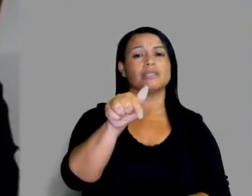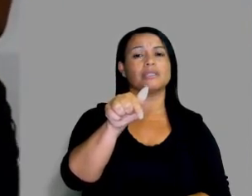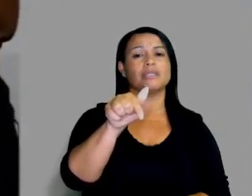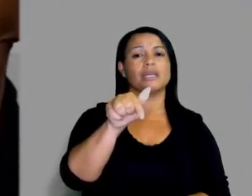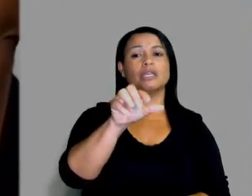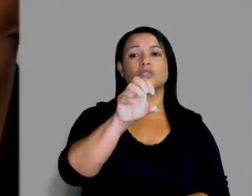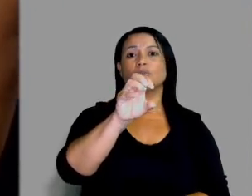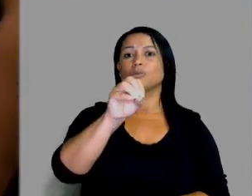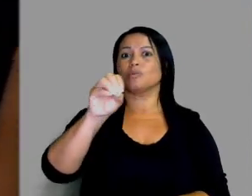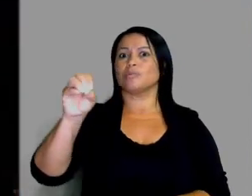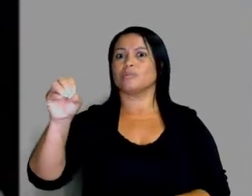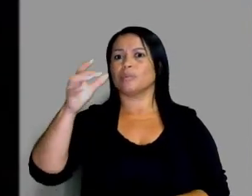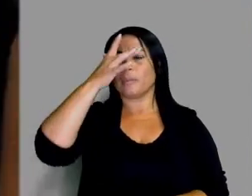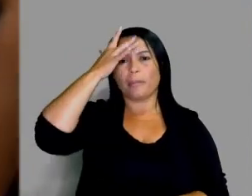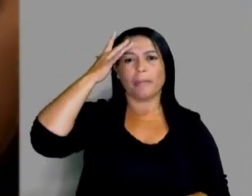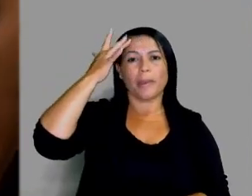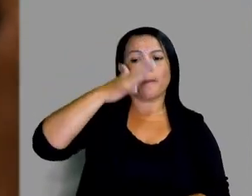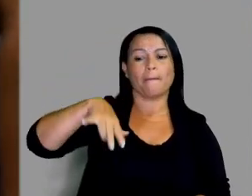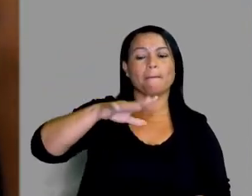mil habitantes.